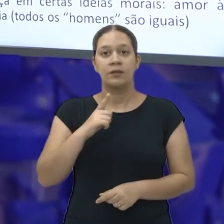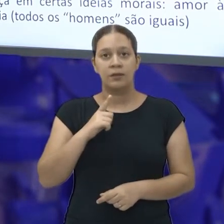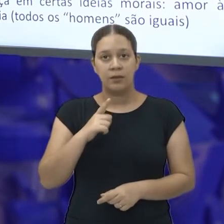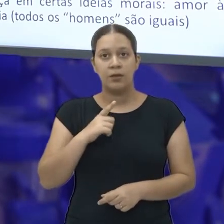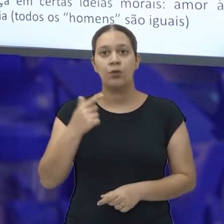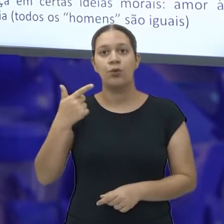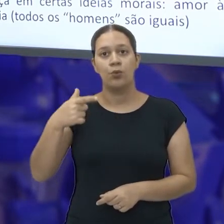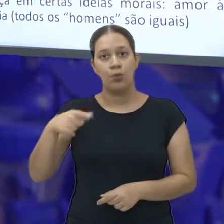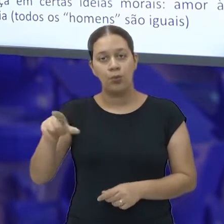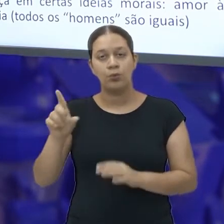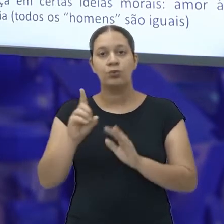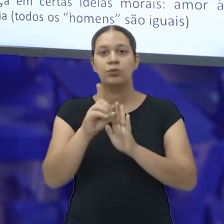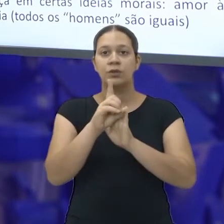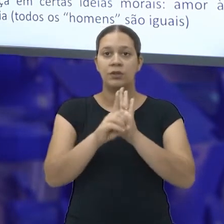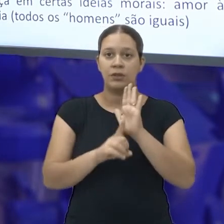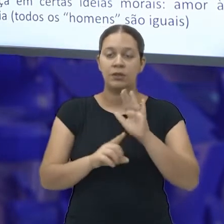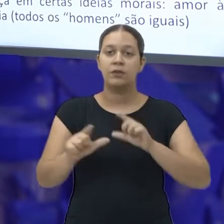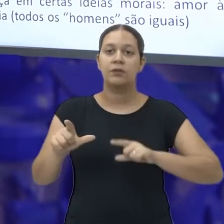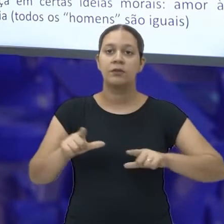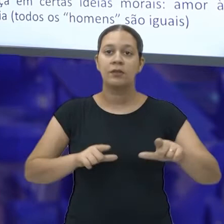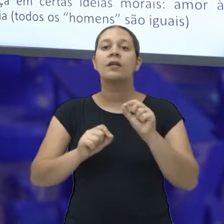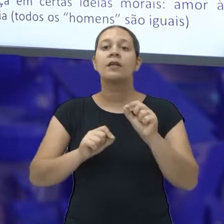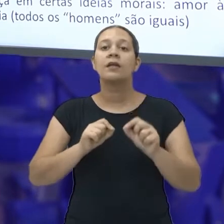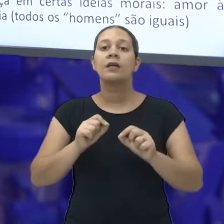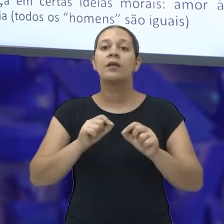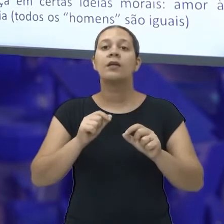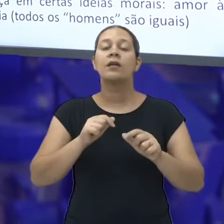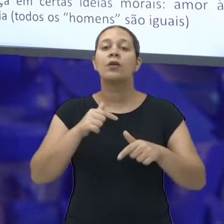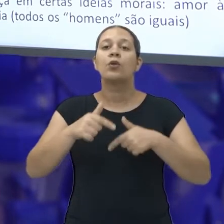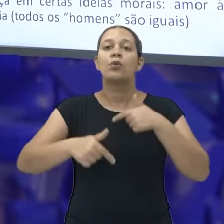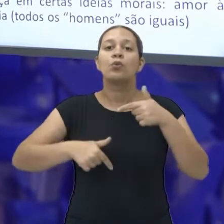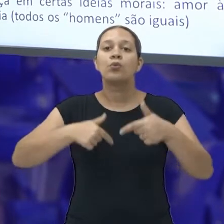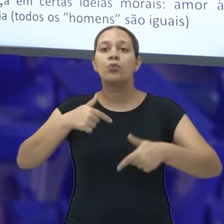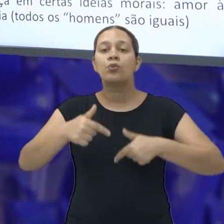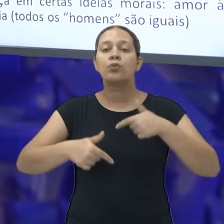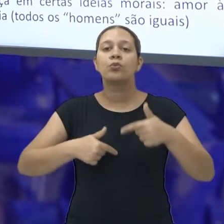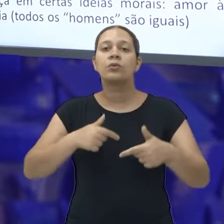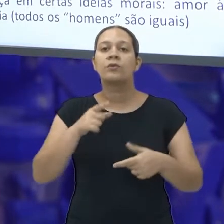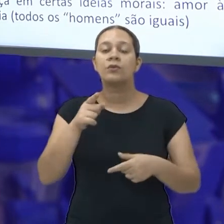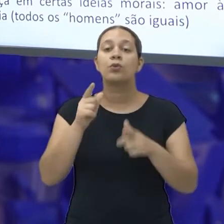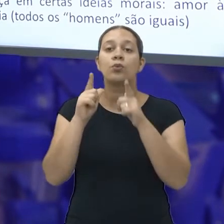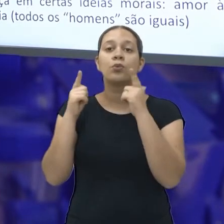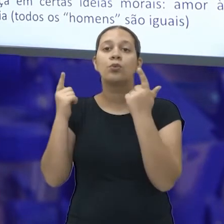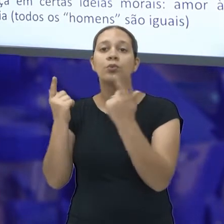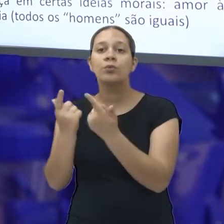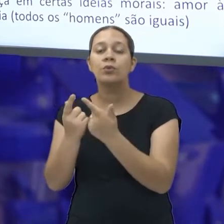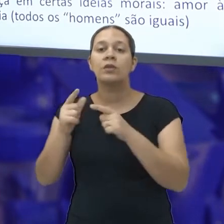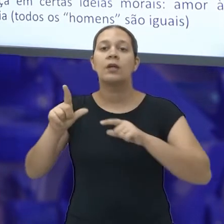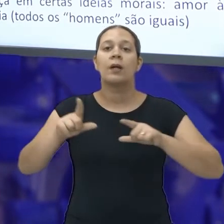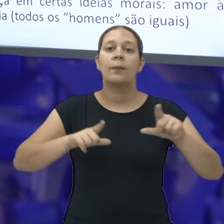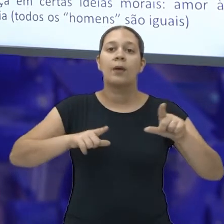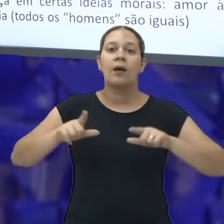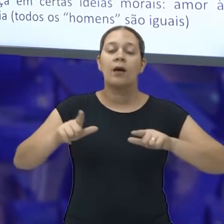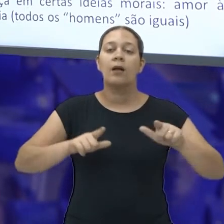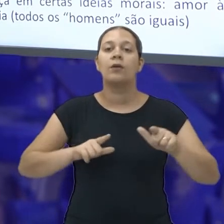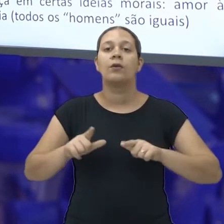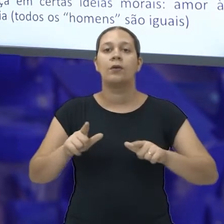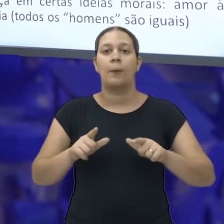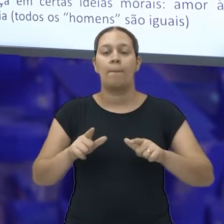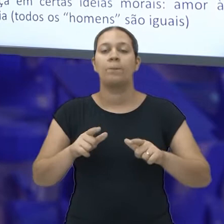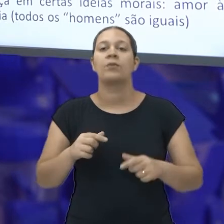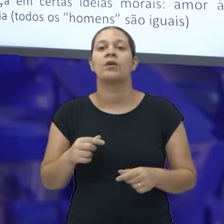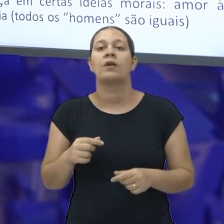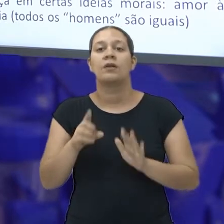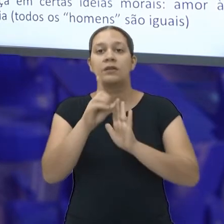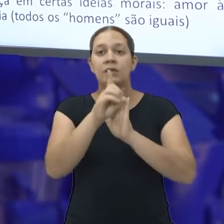direitos trabalhistas, sabe quem é que luta por você? O sindicato da sua categoria. Portanto, um sindicato é